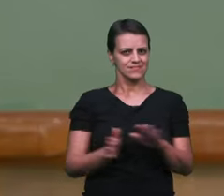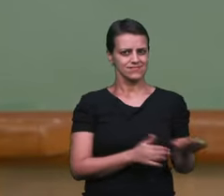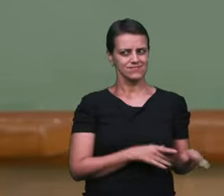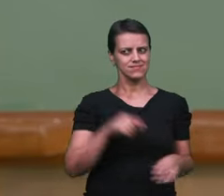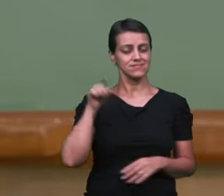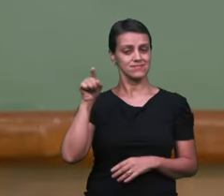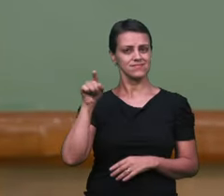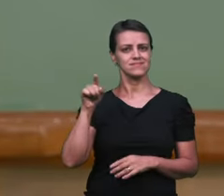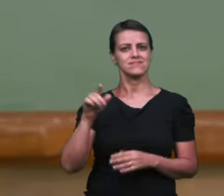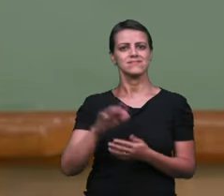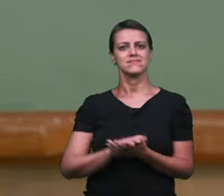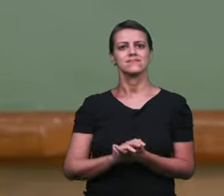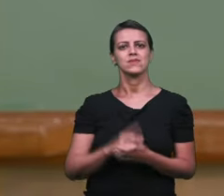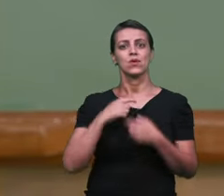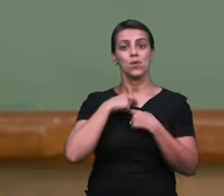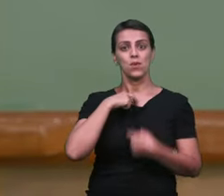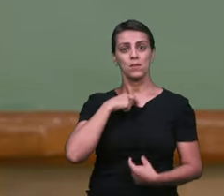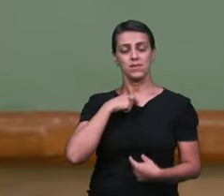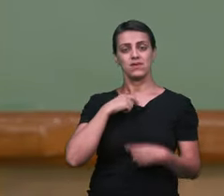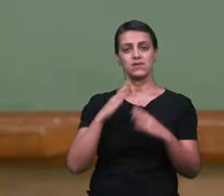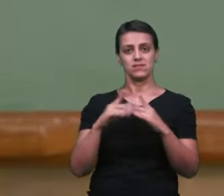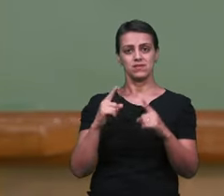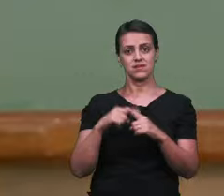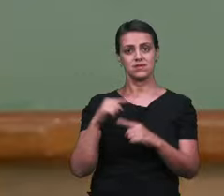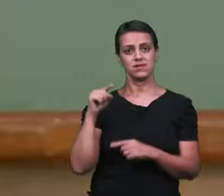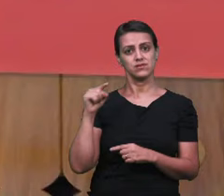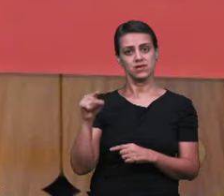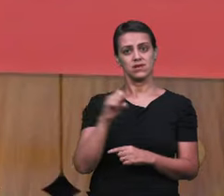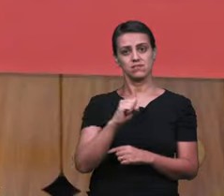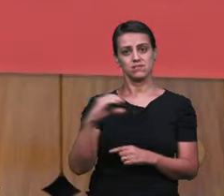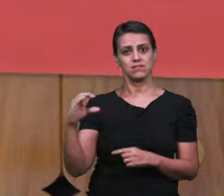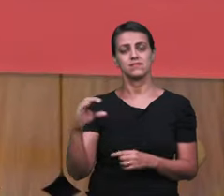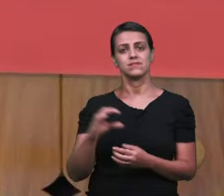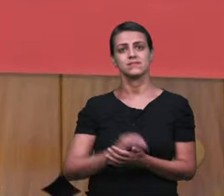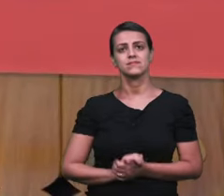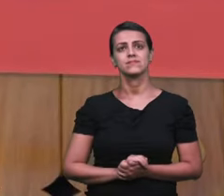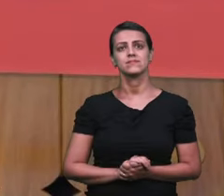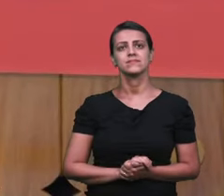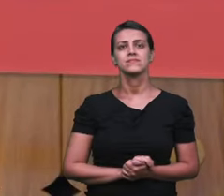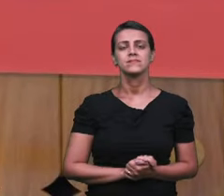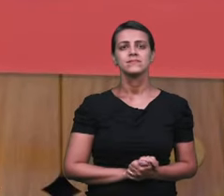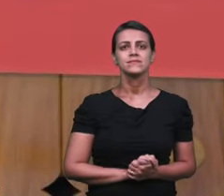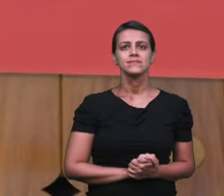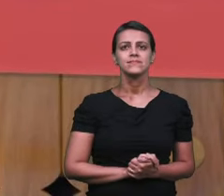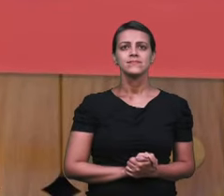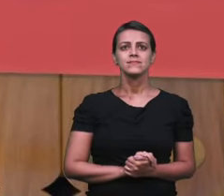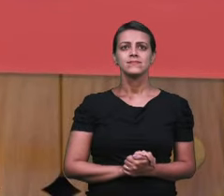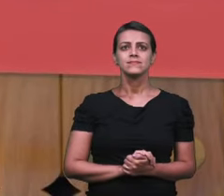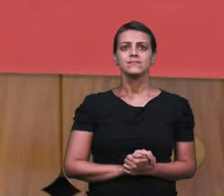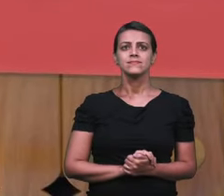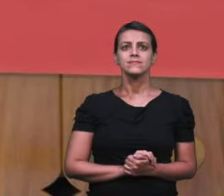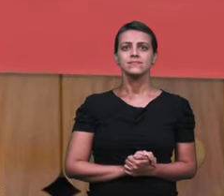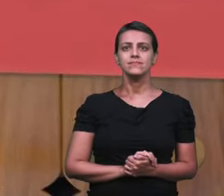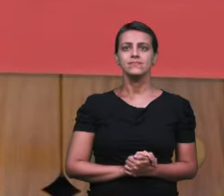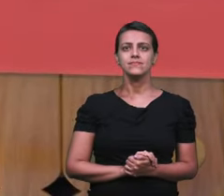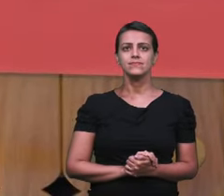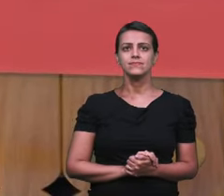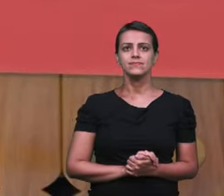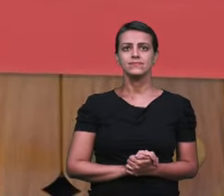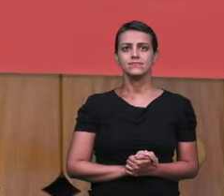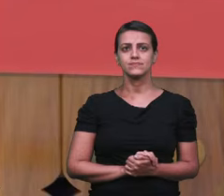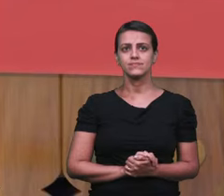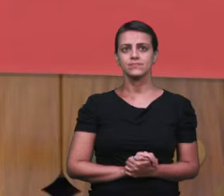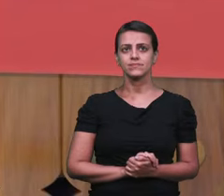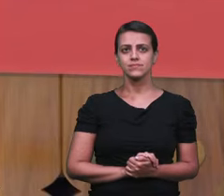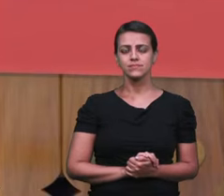do Samir Ahmad Manar. Aliás, melhorar. Precisa melhorar.